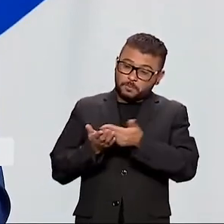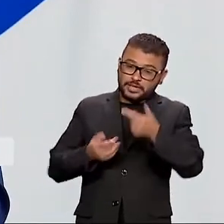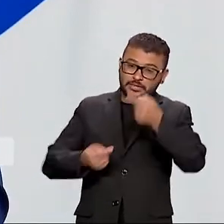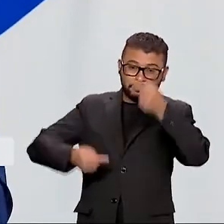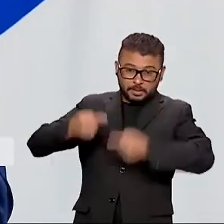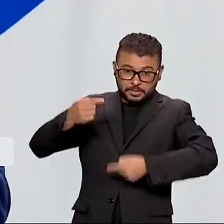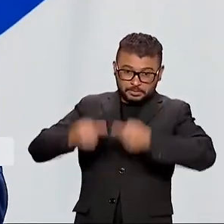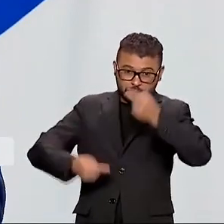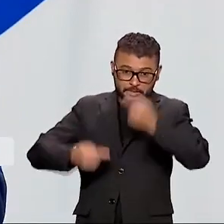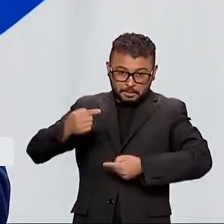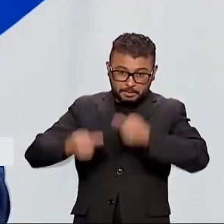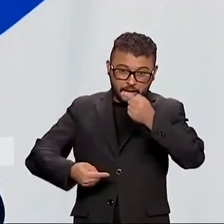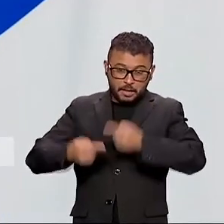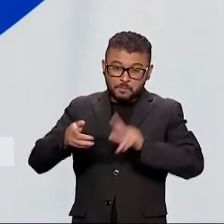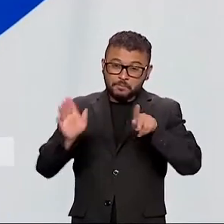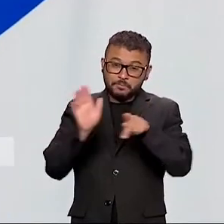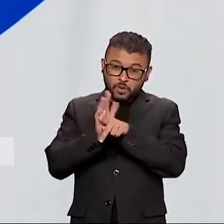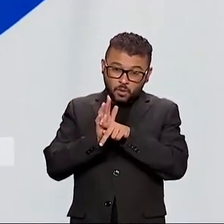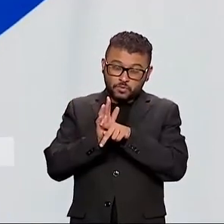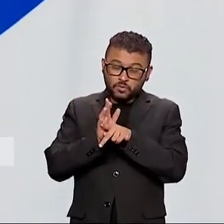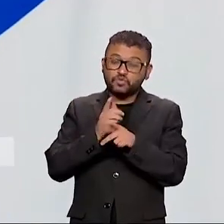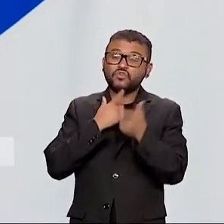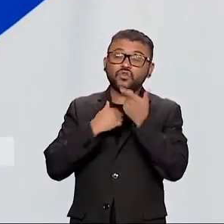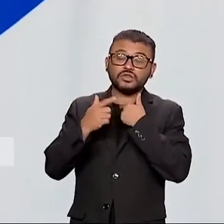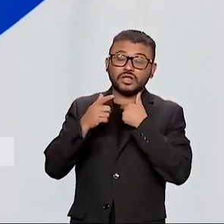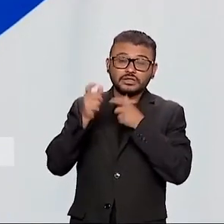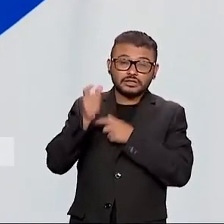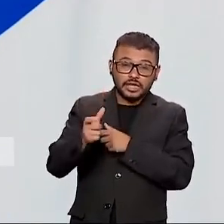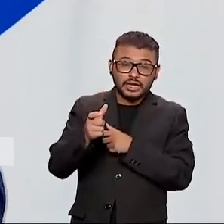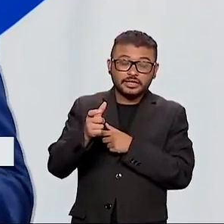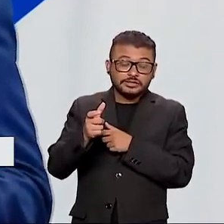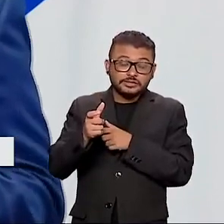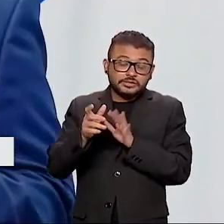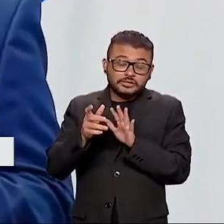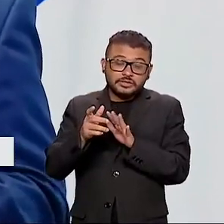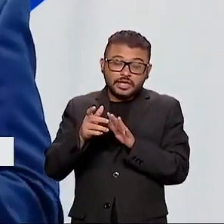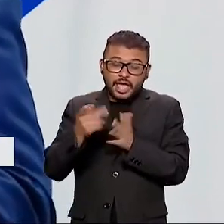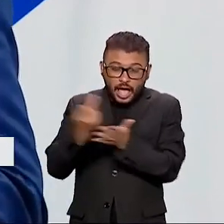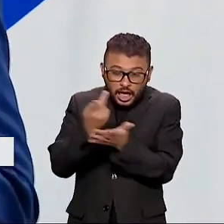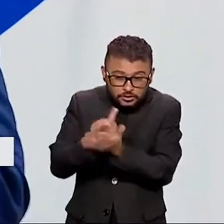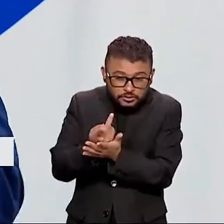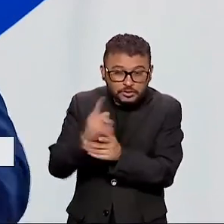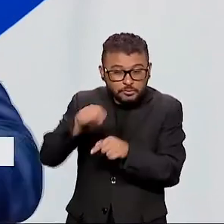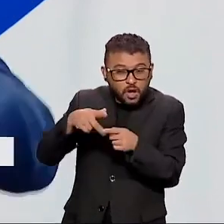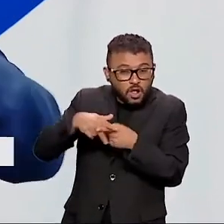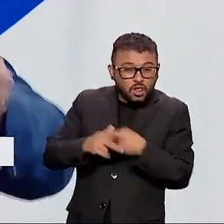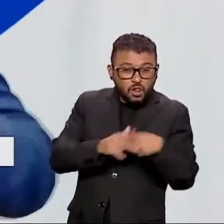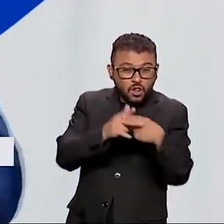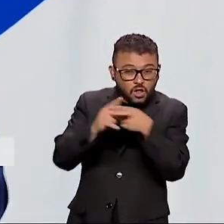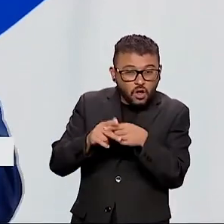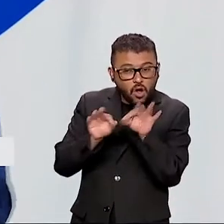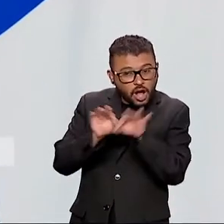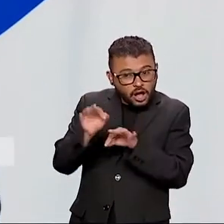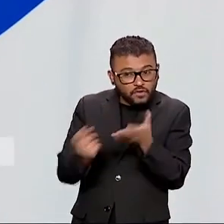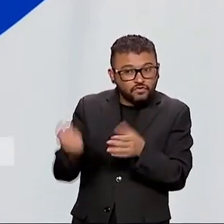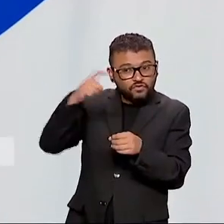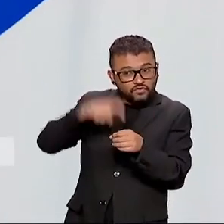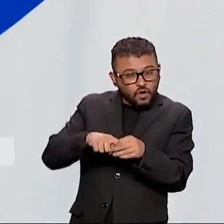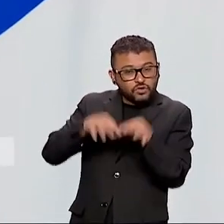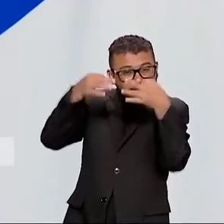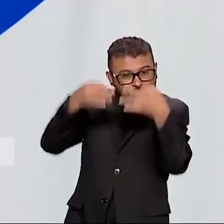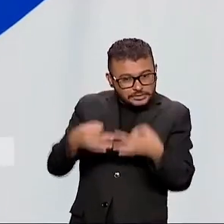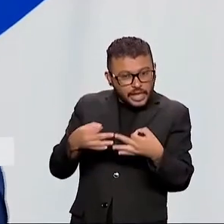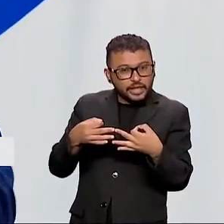discussão, se o modelo que foi estabelecido não foi correto, a gente vai corrigindo ele e vai chegar o momento que a gente vai chegar